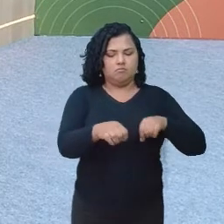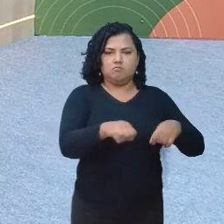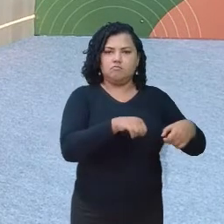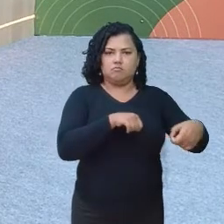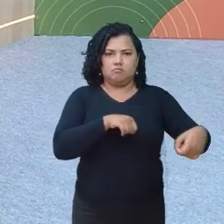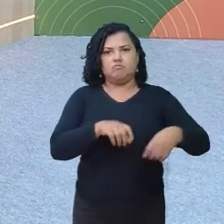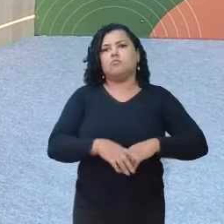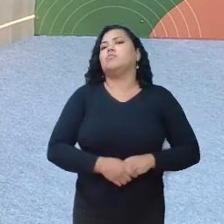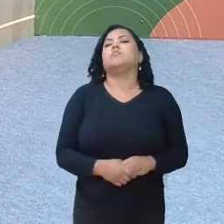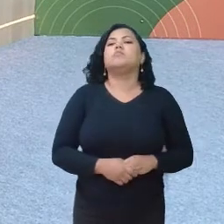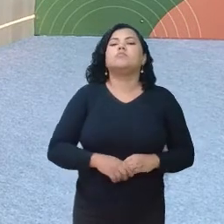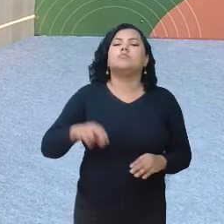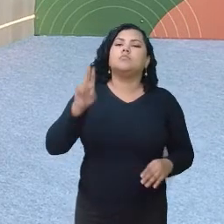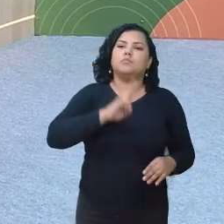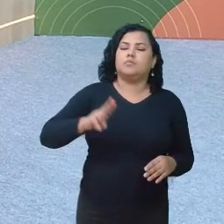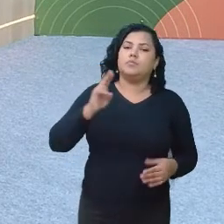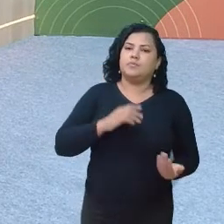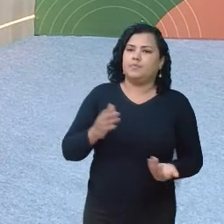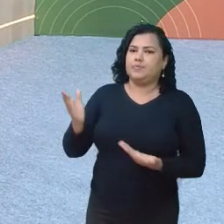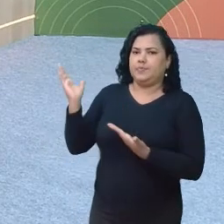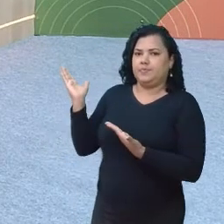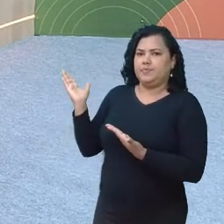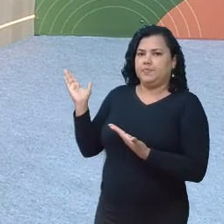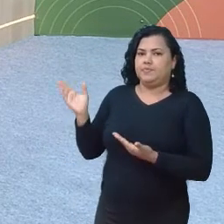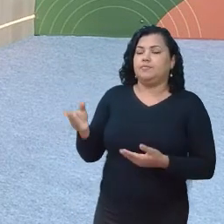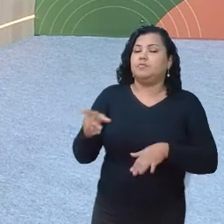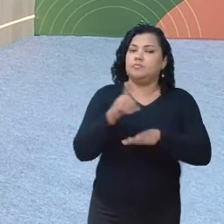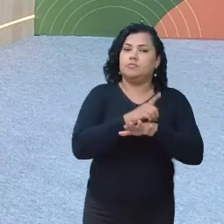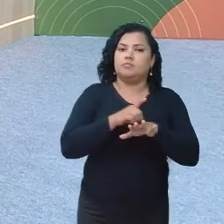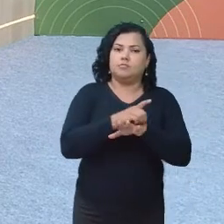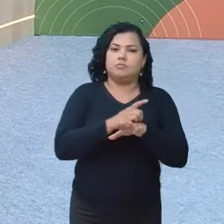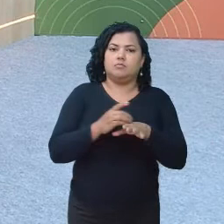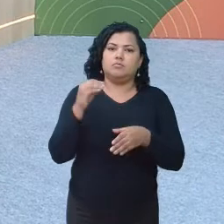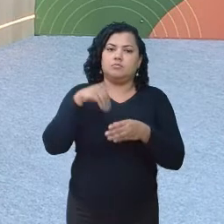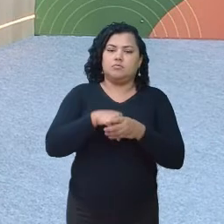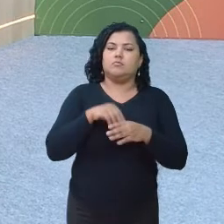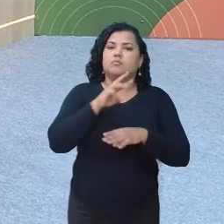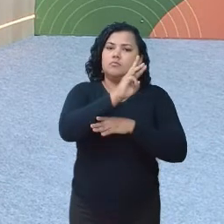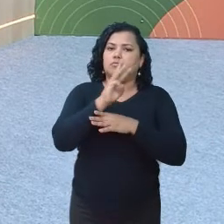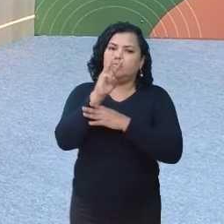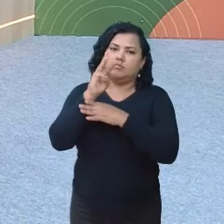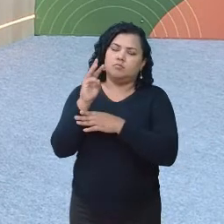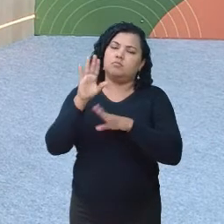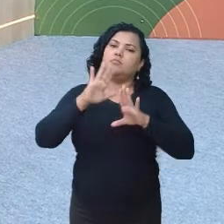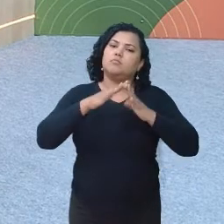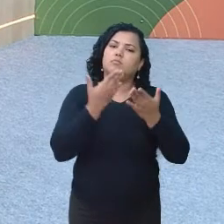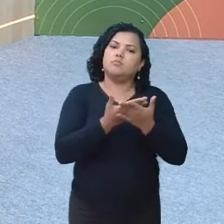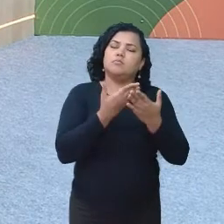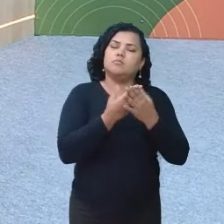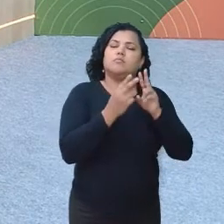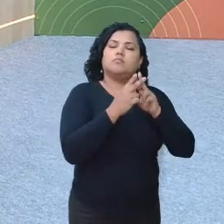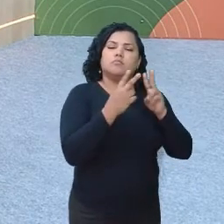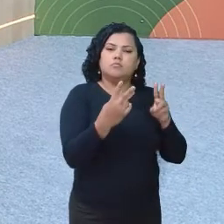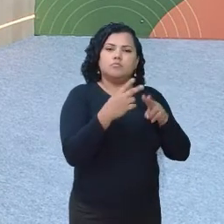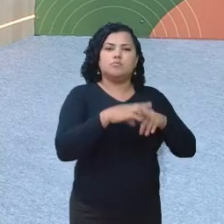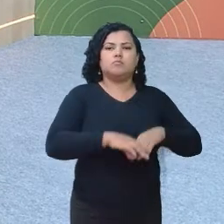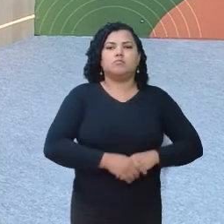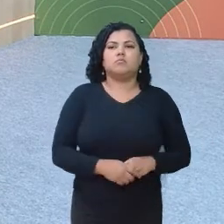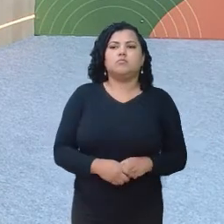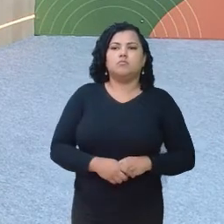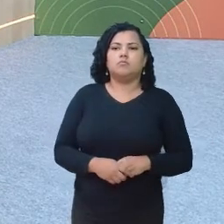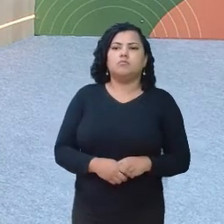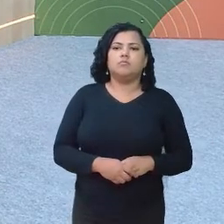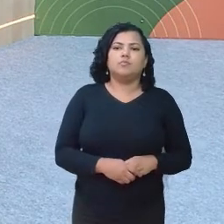estou utilizando esse geoplano digital aí, que está lá no site da Escola Digital, da Rede de Escolas Digitais, do